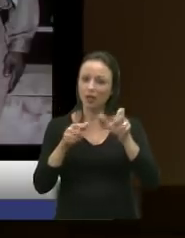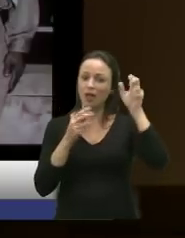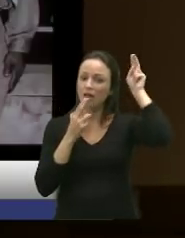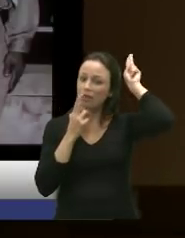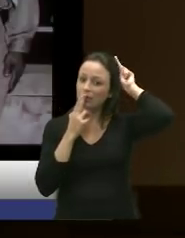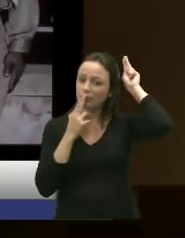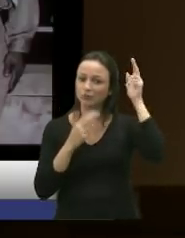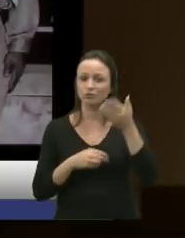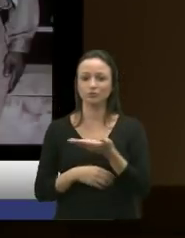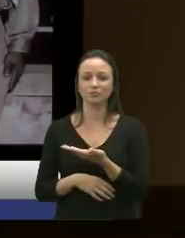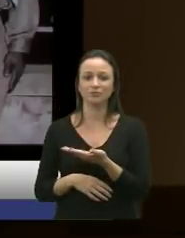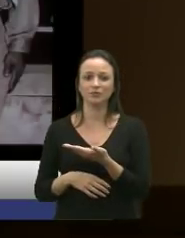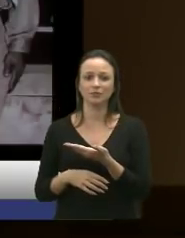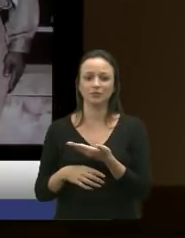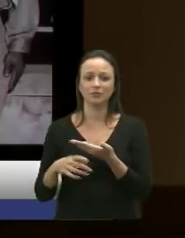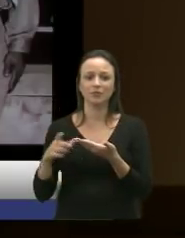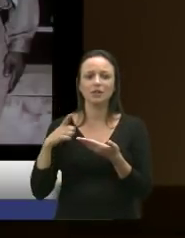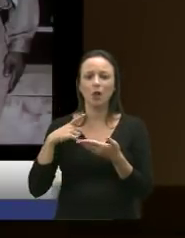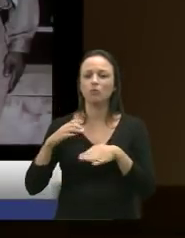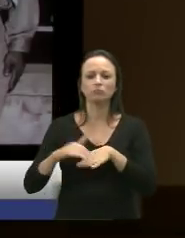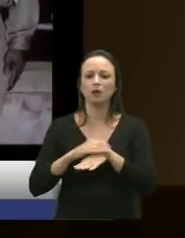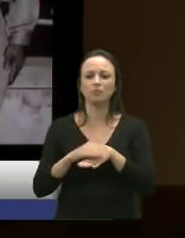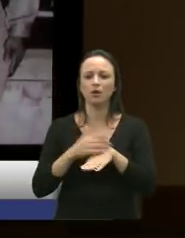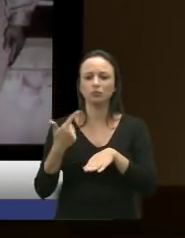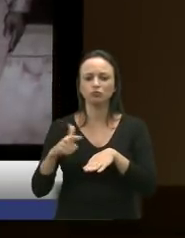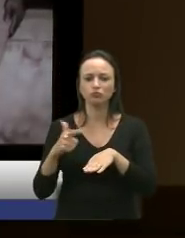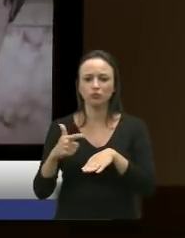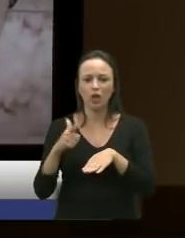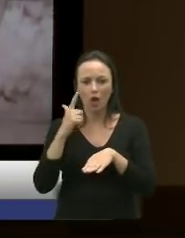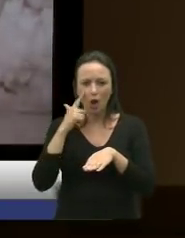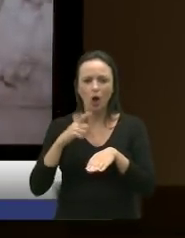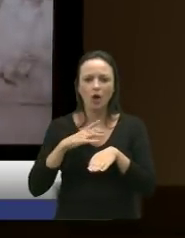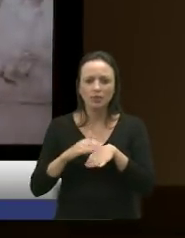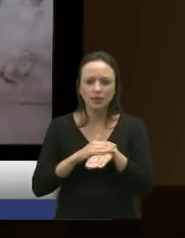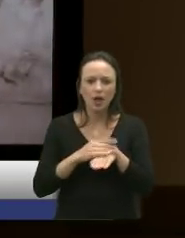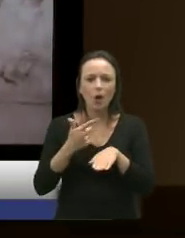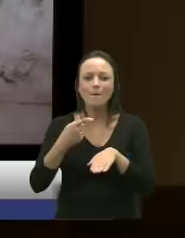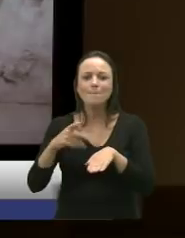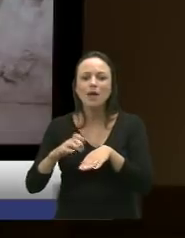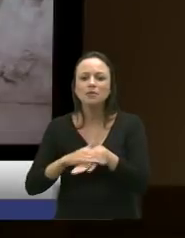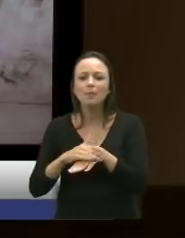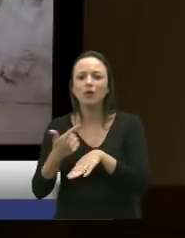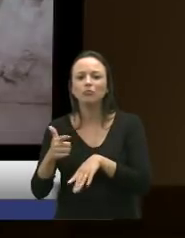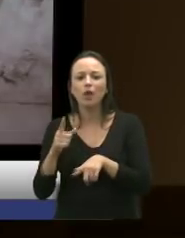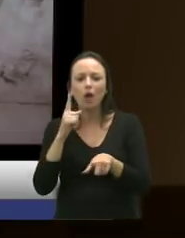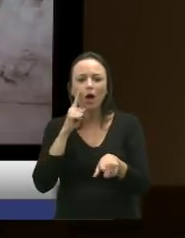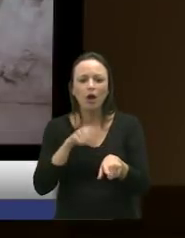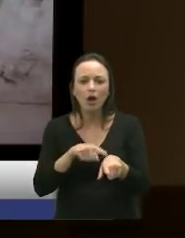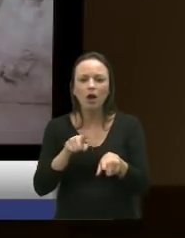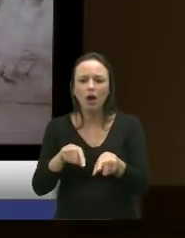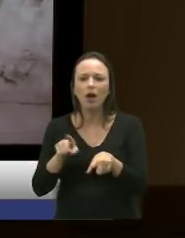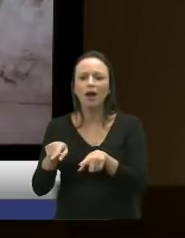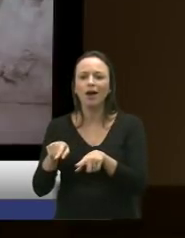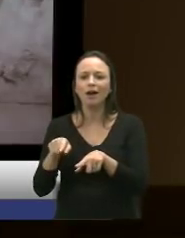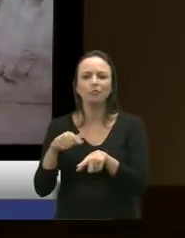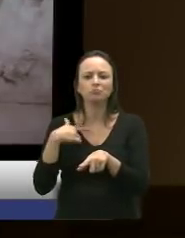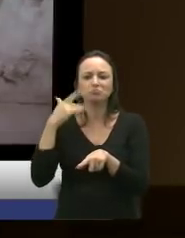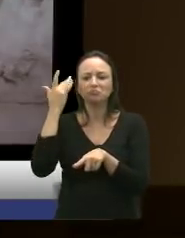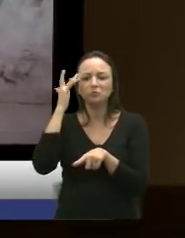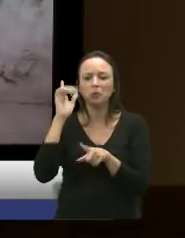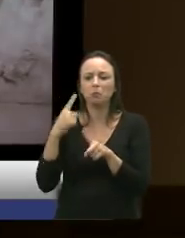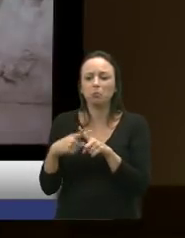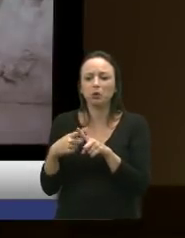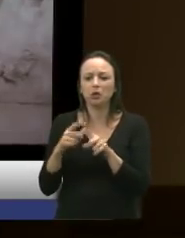Eu não sei porquê, tem um descalço, tem um calçado, tem um que é descalço num pé e calçado no outro. Não sei porquê. Mas é